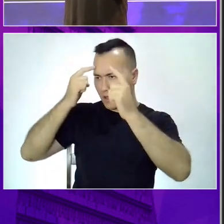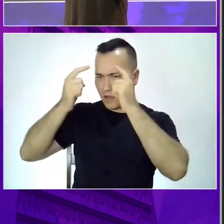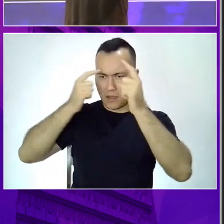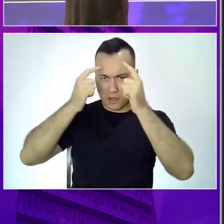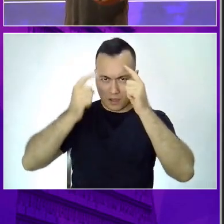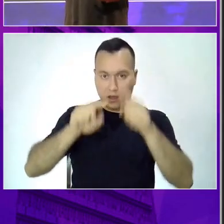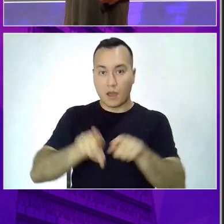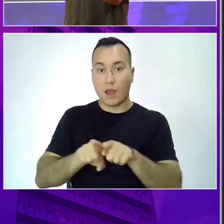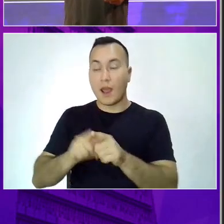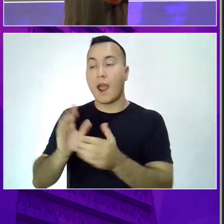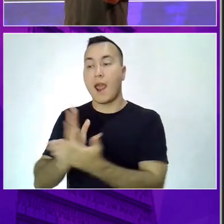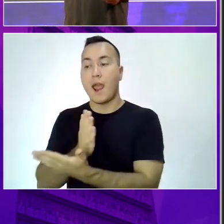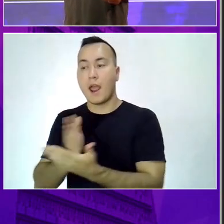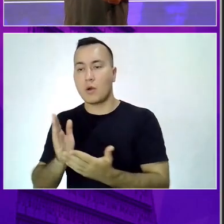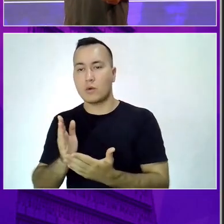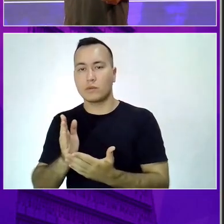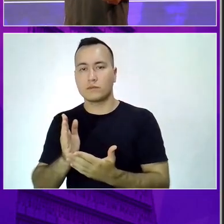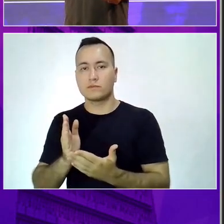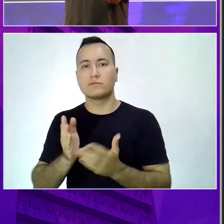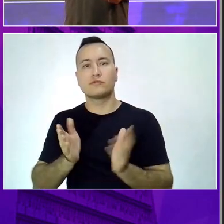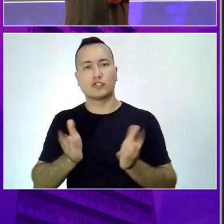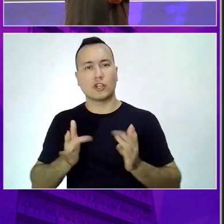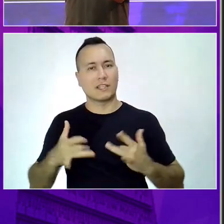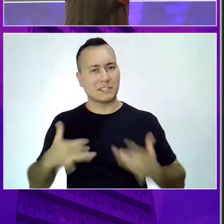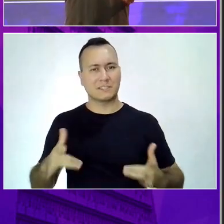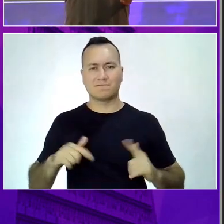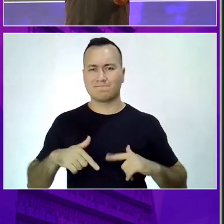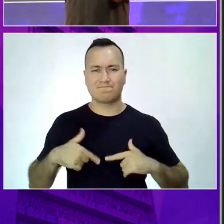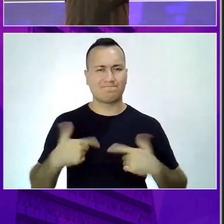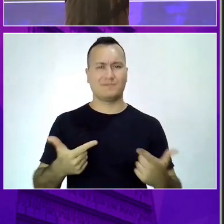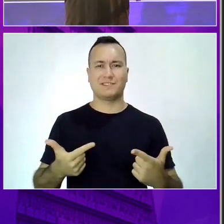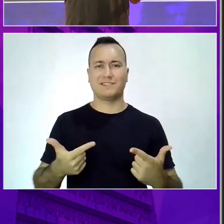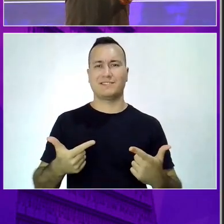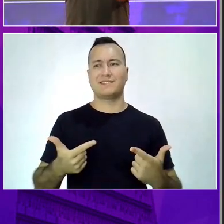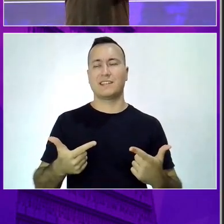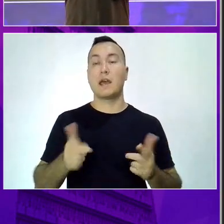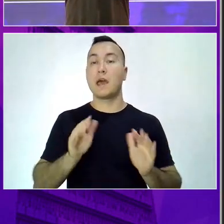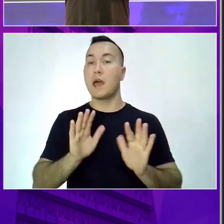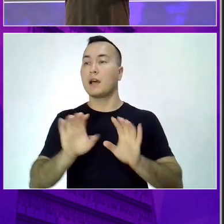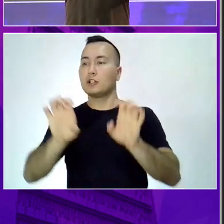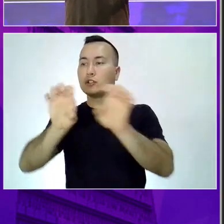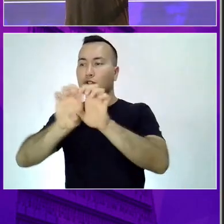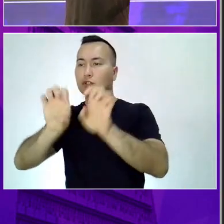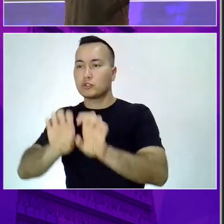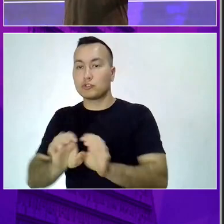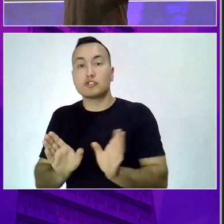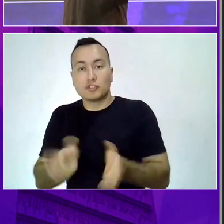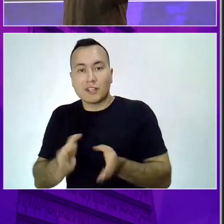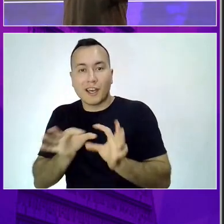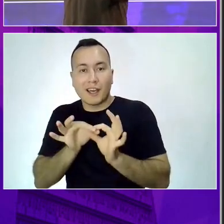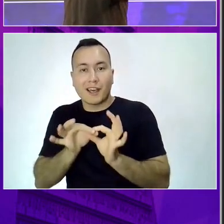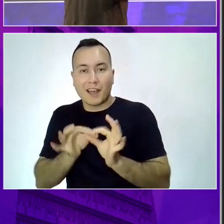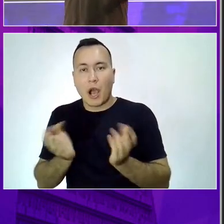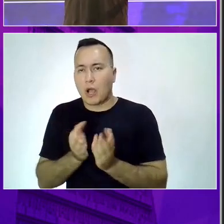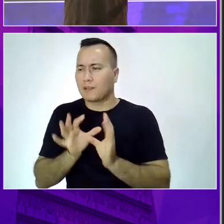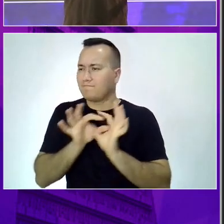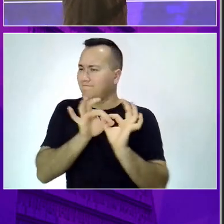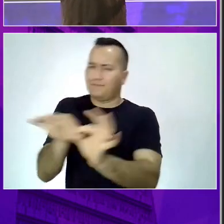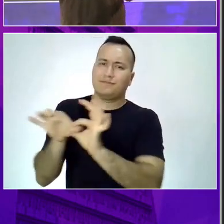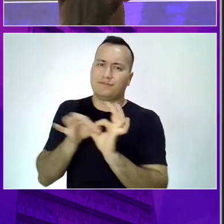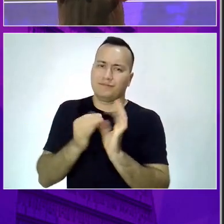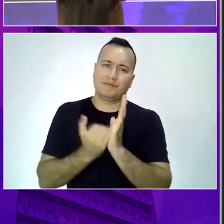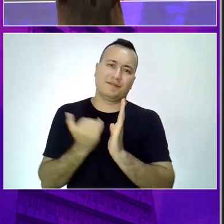negócios com esse tipo novo de lógica. A gente já está com alguns ecossistemas, e está sendo bem interessante, porque a gente está aprendendo